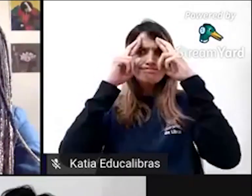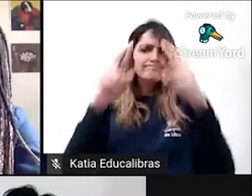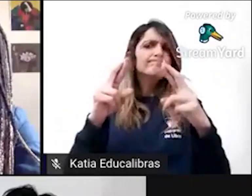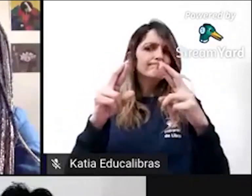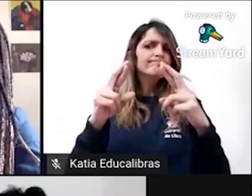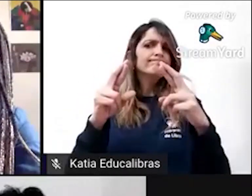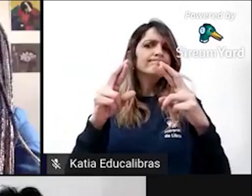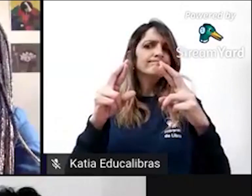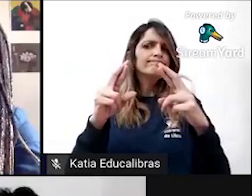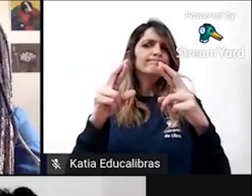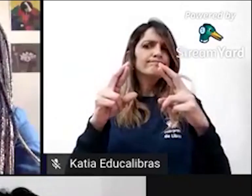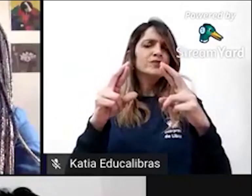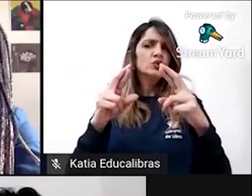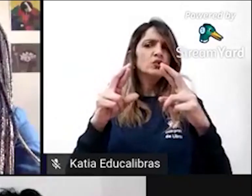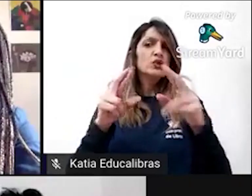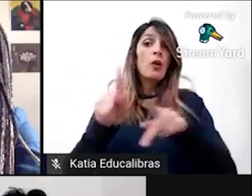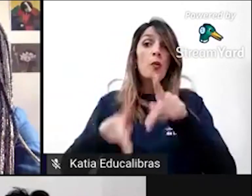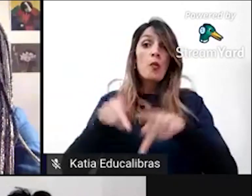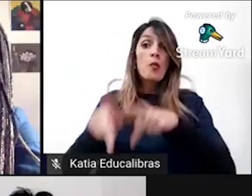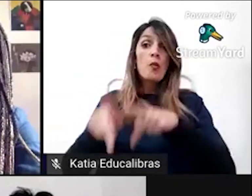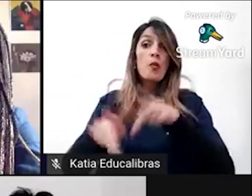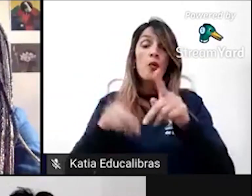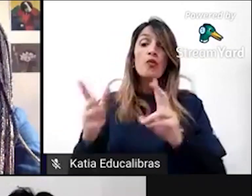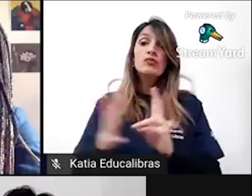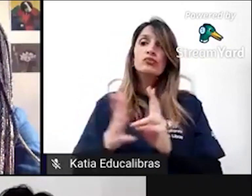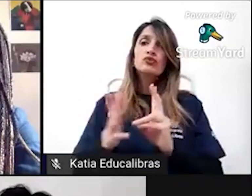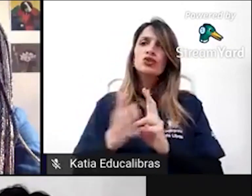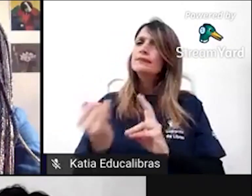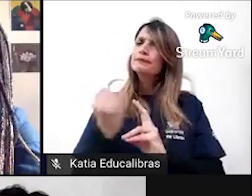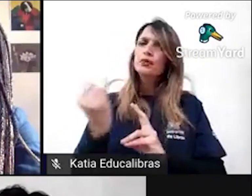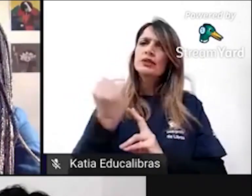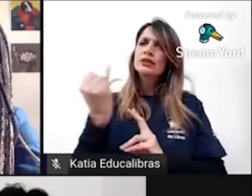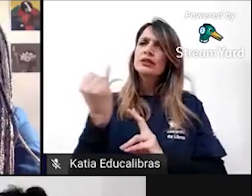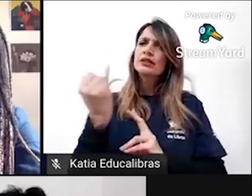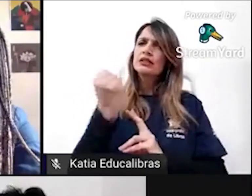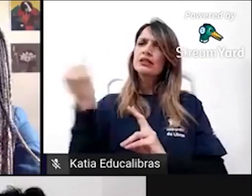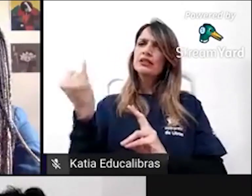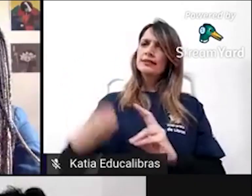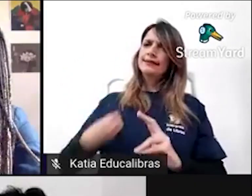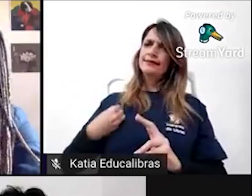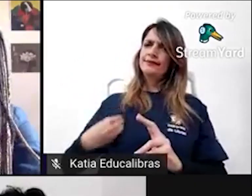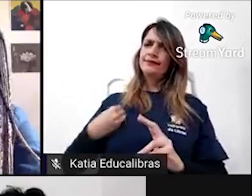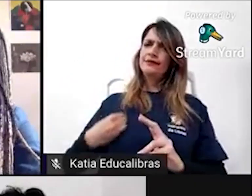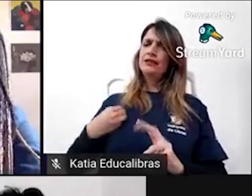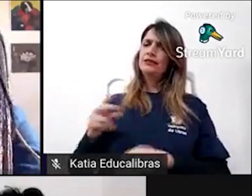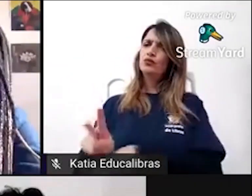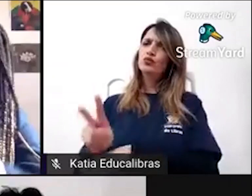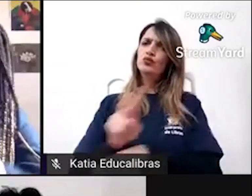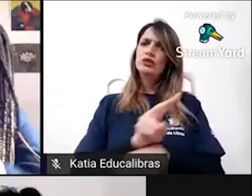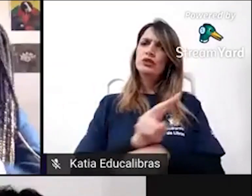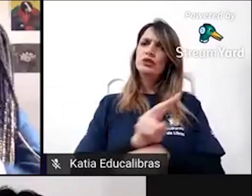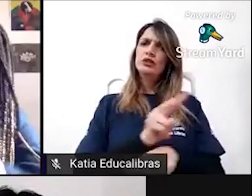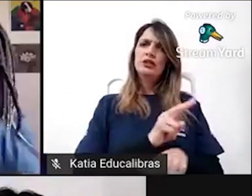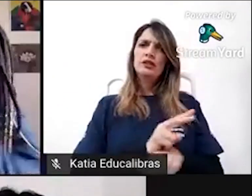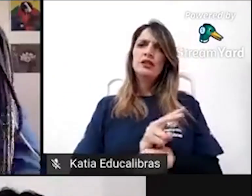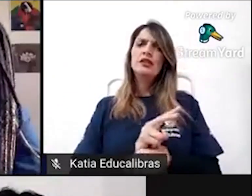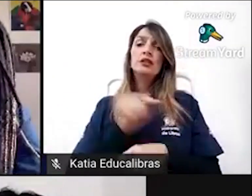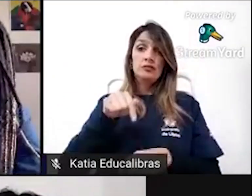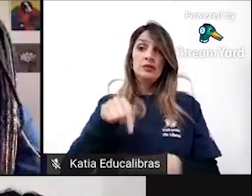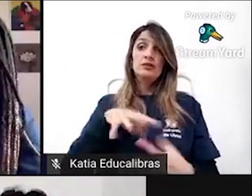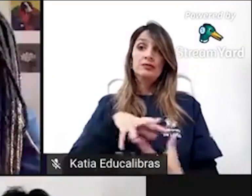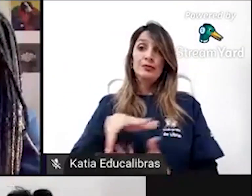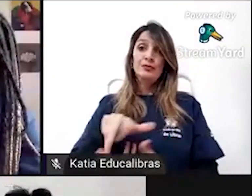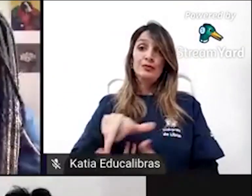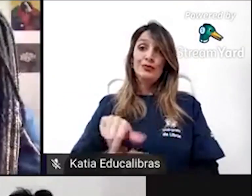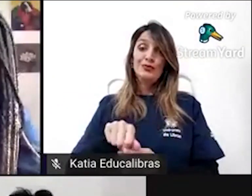grande em relação aos povos indígenas, essa importância que eles têm do cuidar de ajudar a cuidar desse